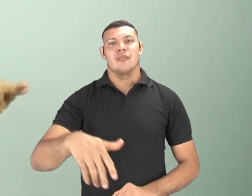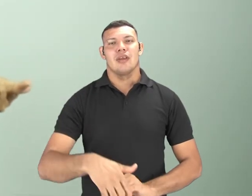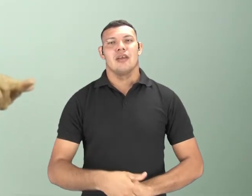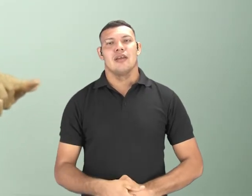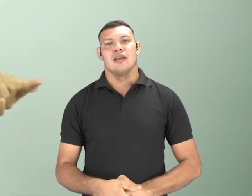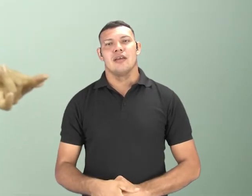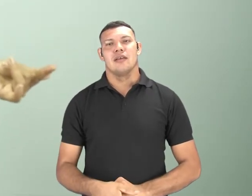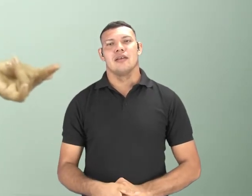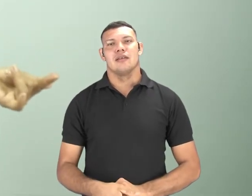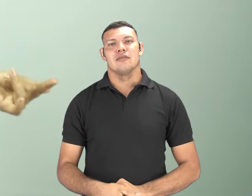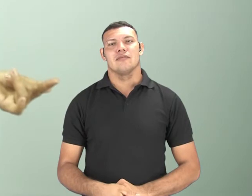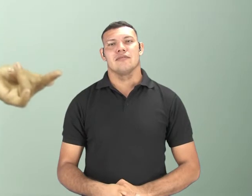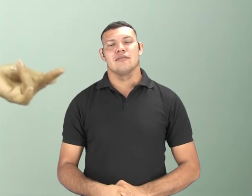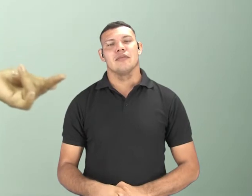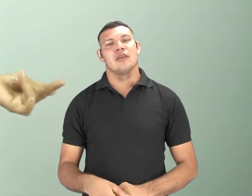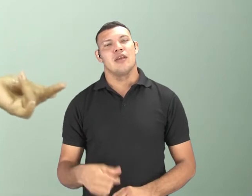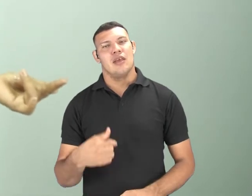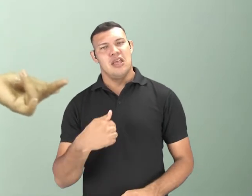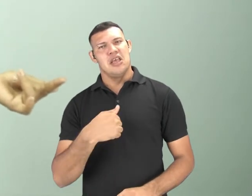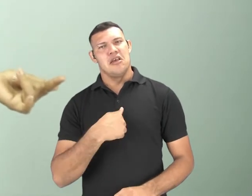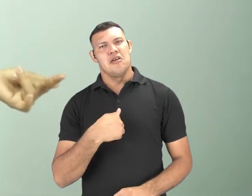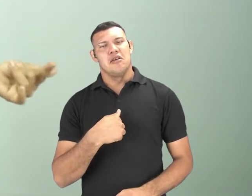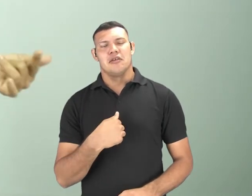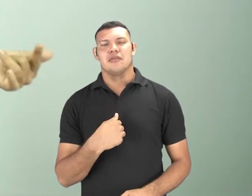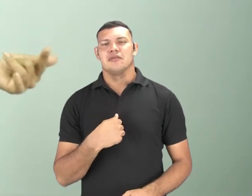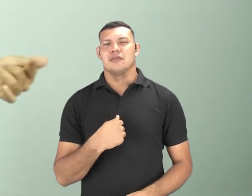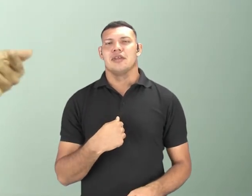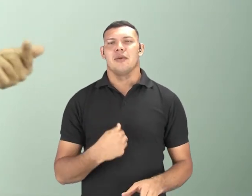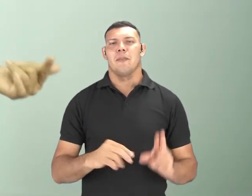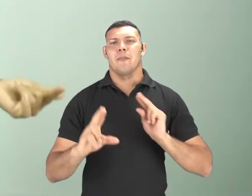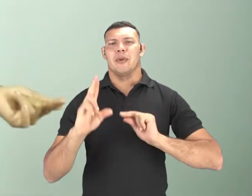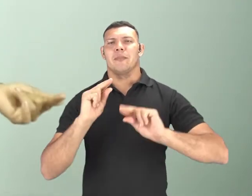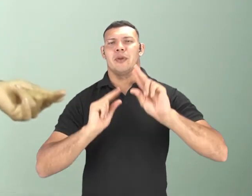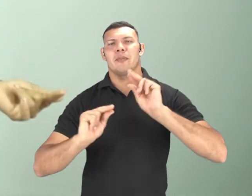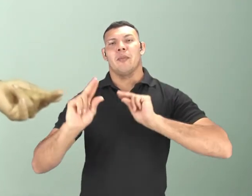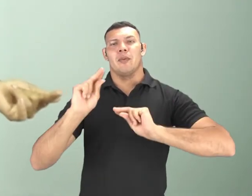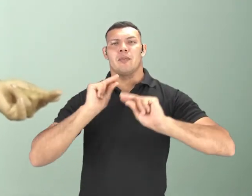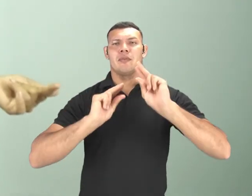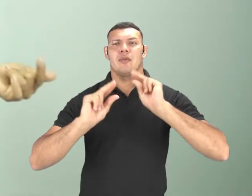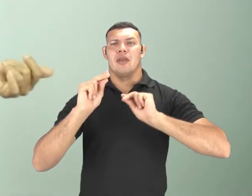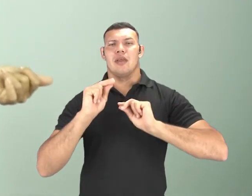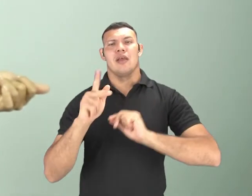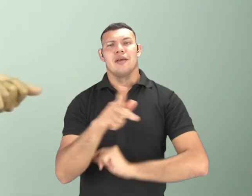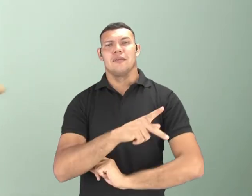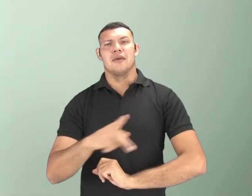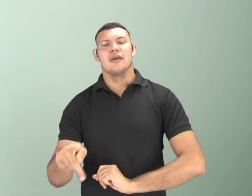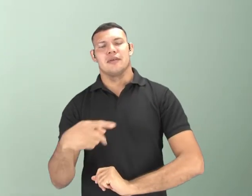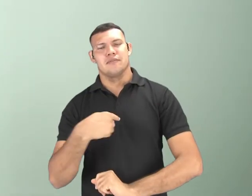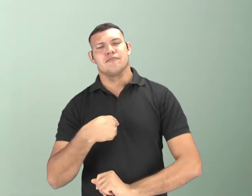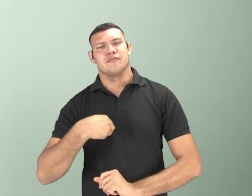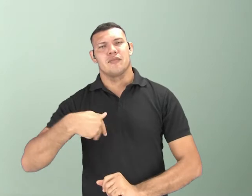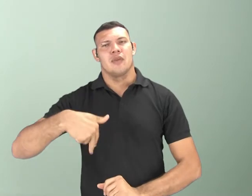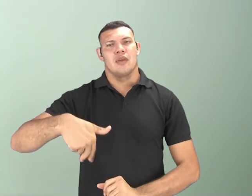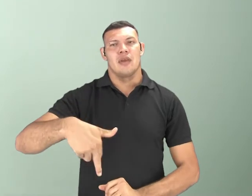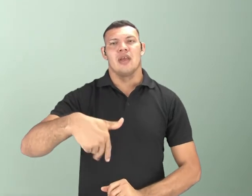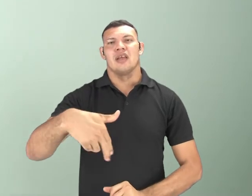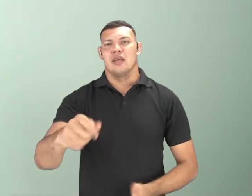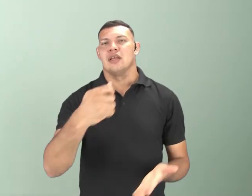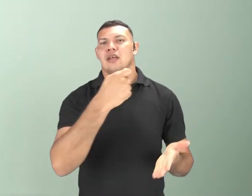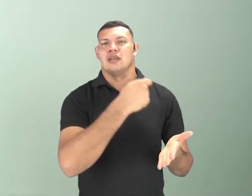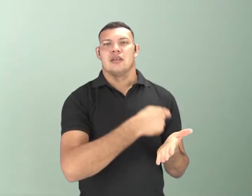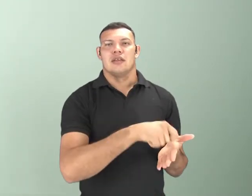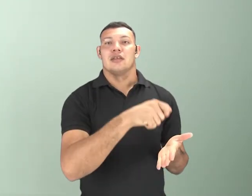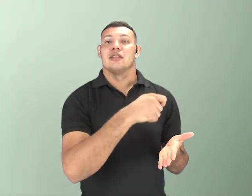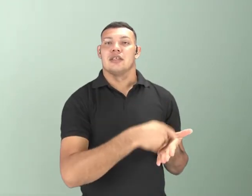você, eu posso dizer, ai professora, eu estou andando. E na norma culta, quando eu for escrever, eu vou dizer,